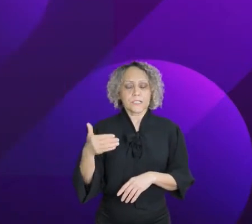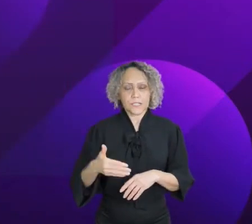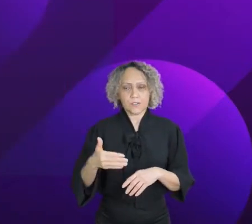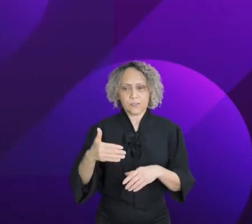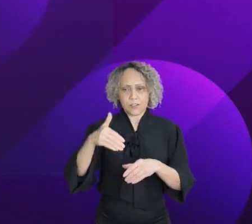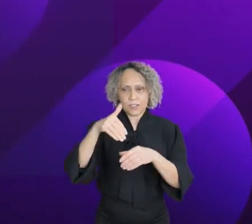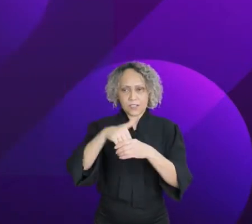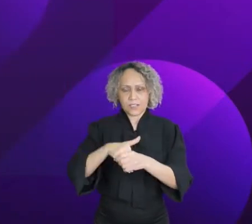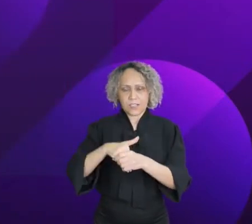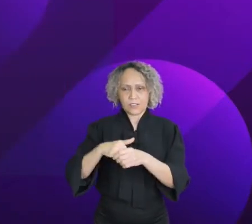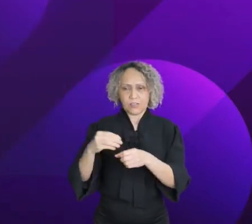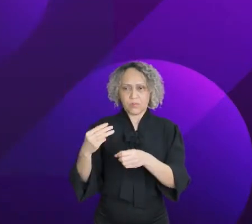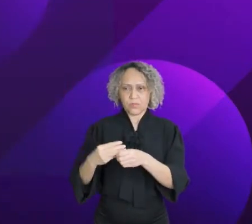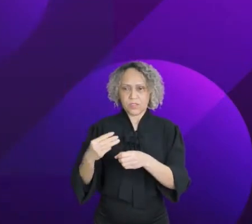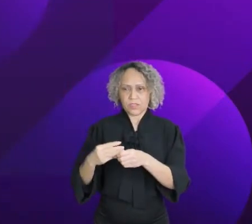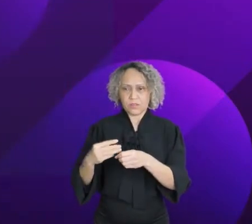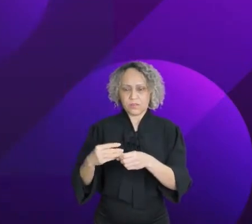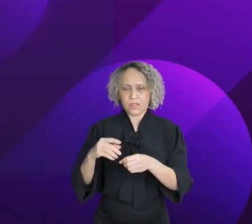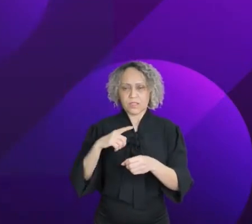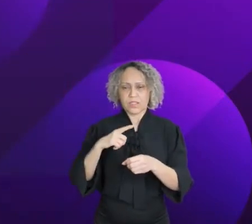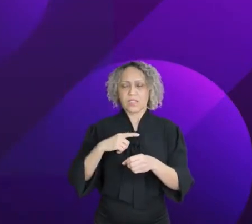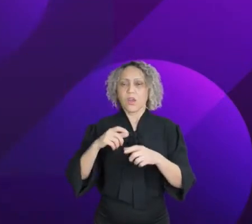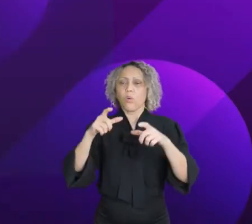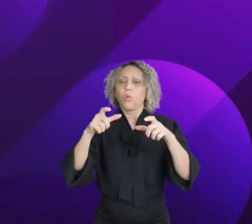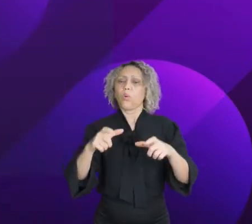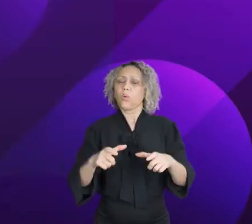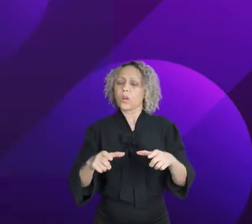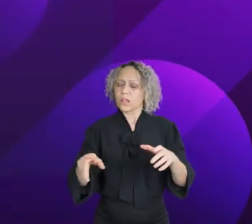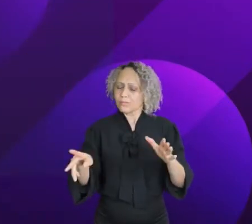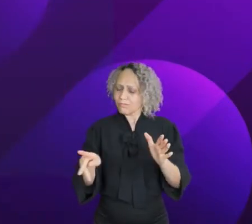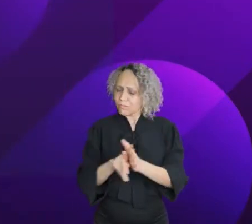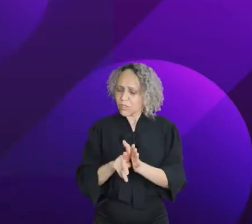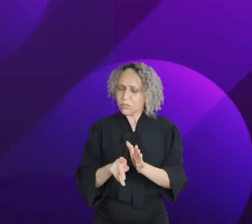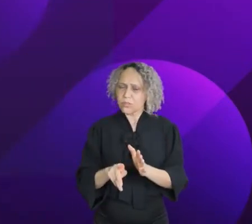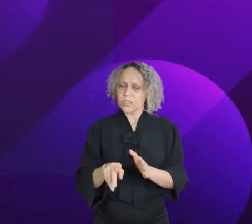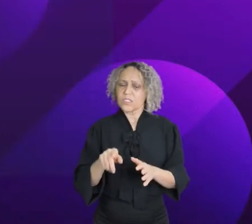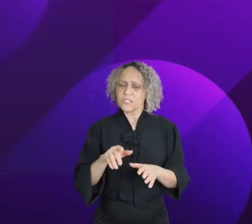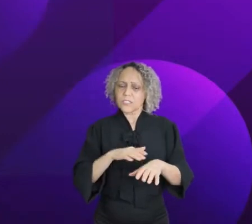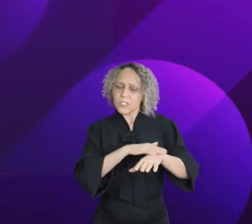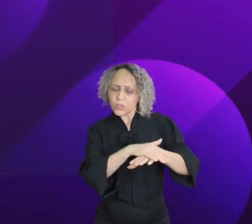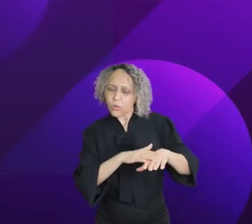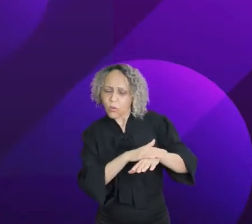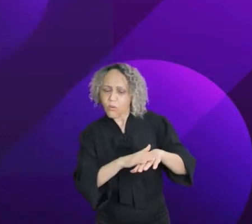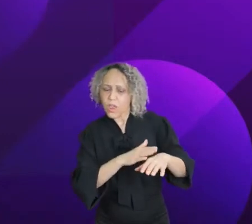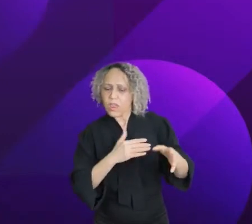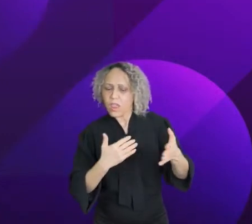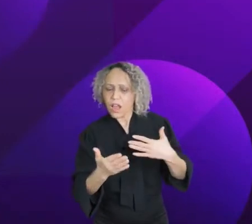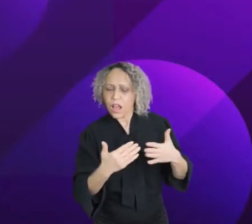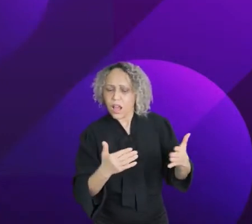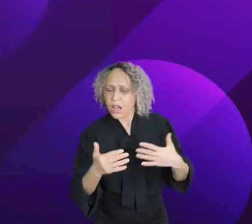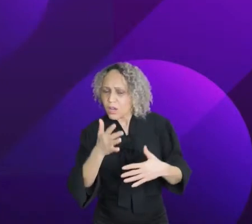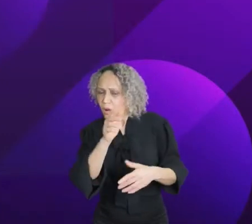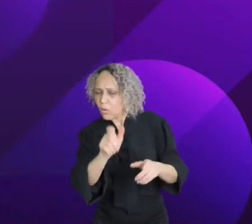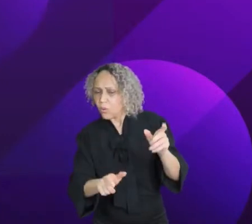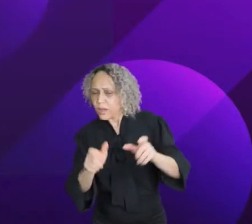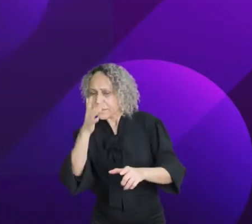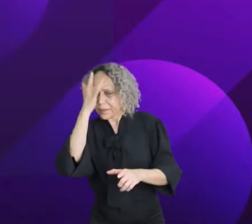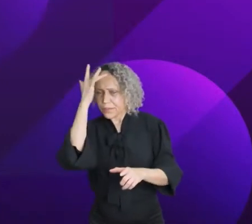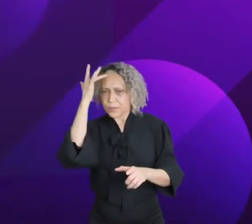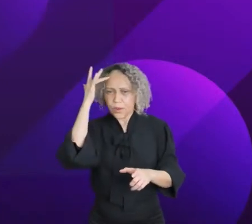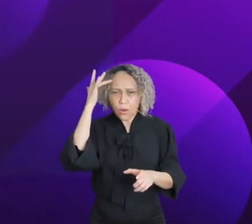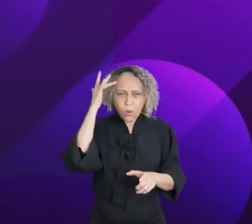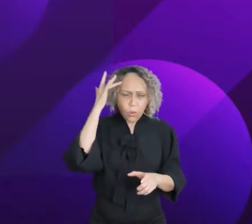municipais a gente tenha sempre um espaço de escuta nos nossos territórios, identificar quais são as áreas